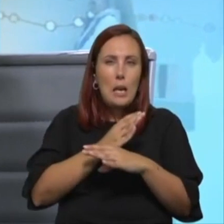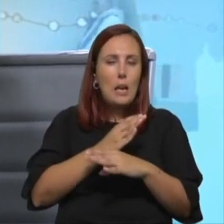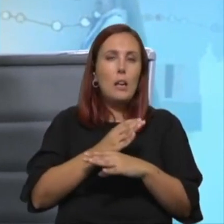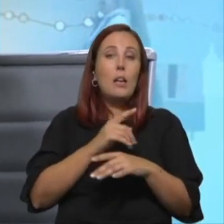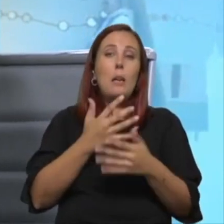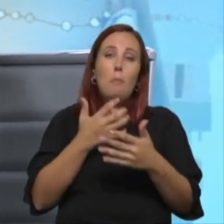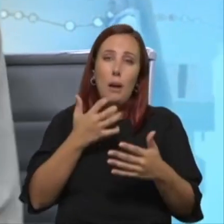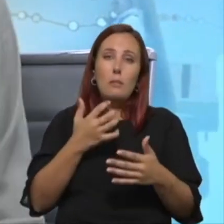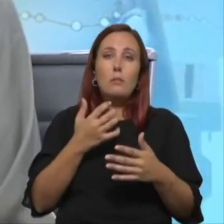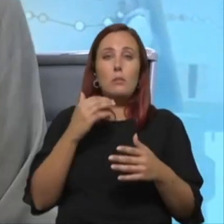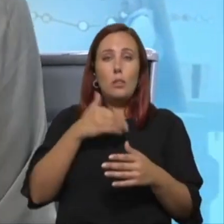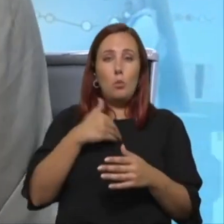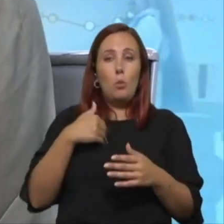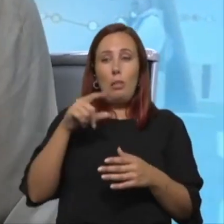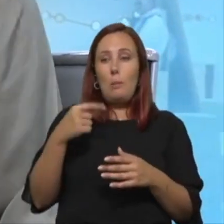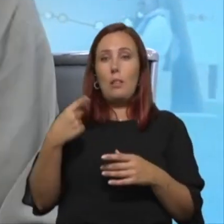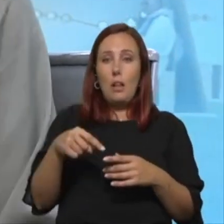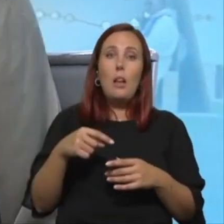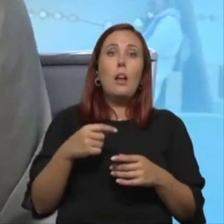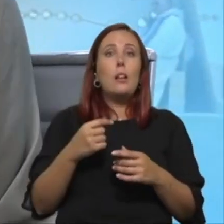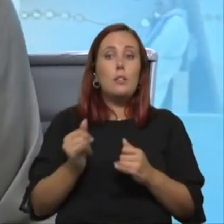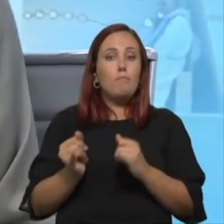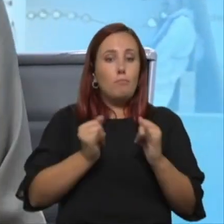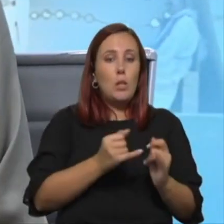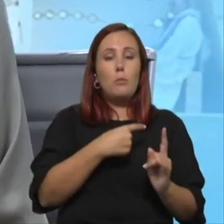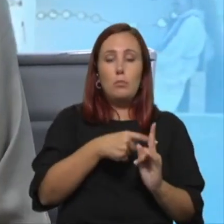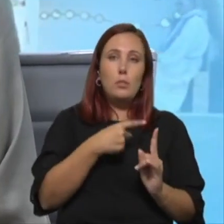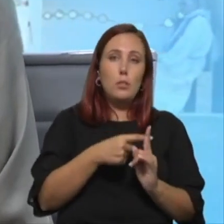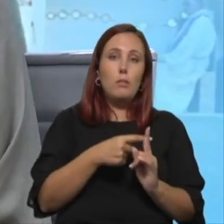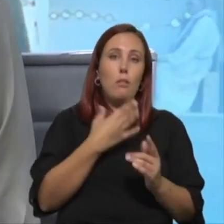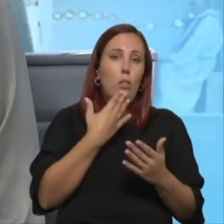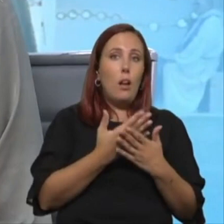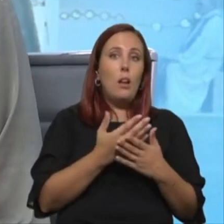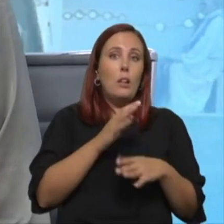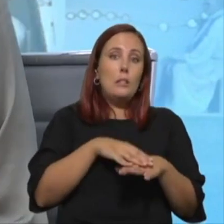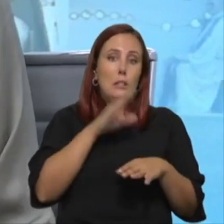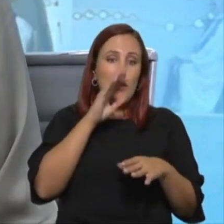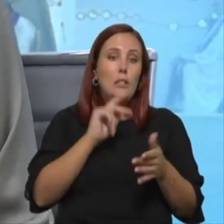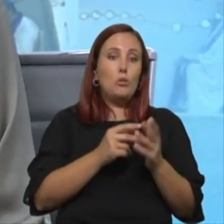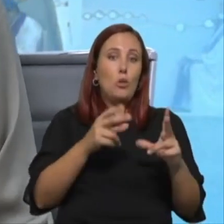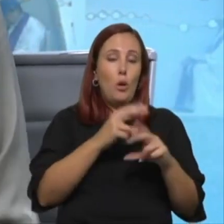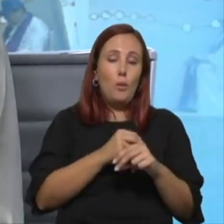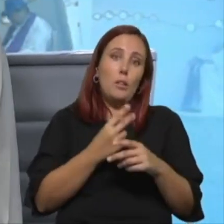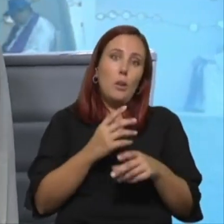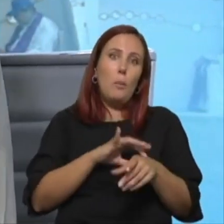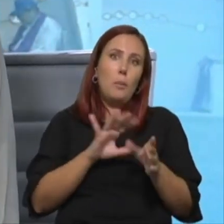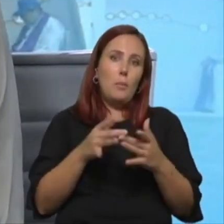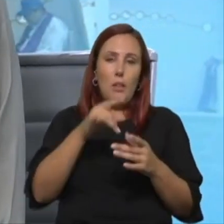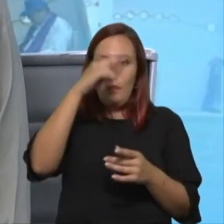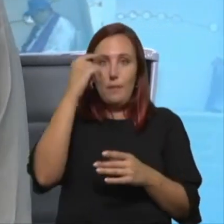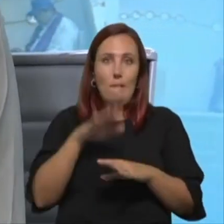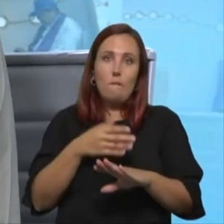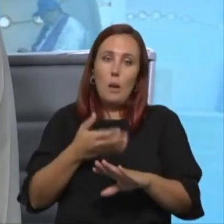sim, também, que tem um lado muito positivo e também se não fossem as novas tecnologias a pandemia teria sido ainda mais difícil. O isolamento,